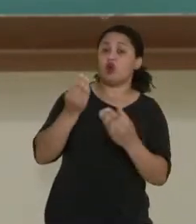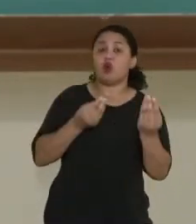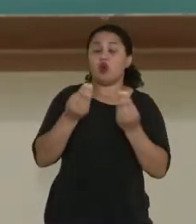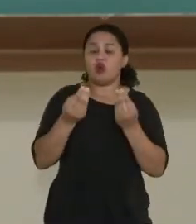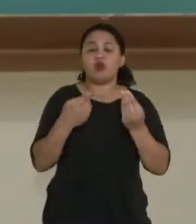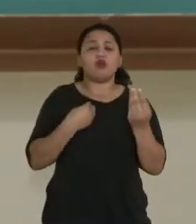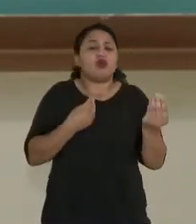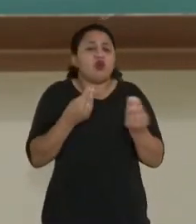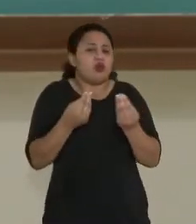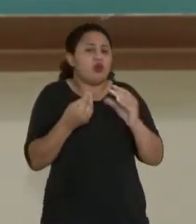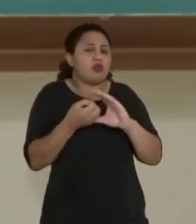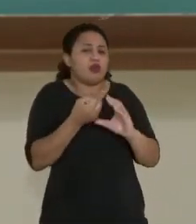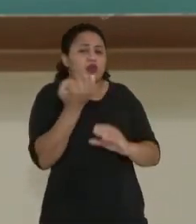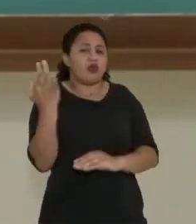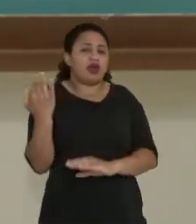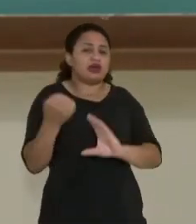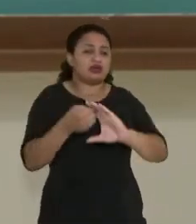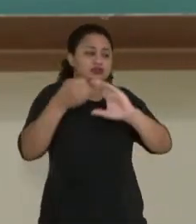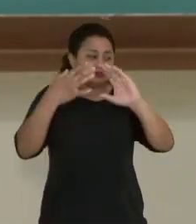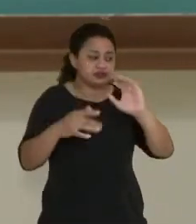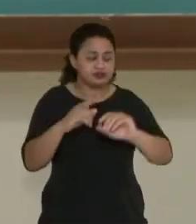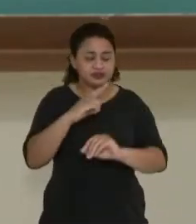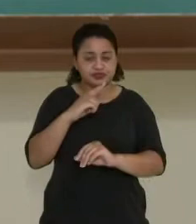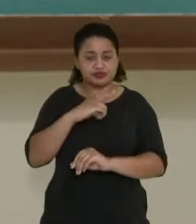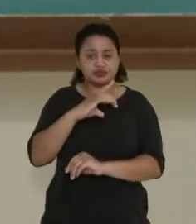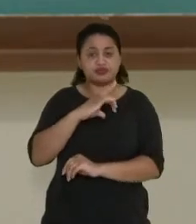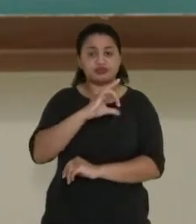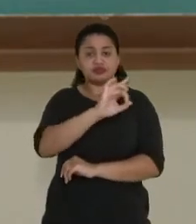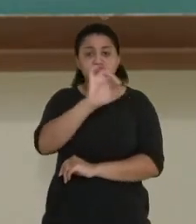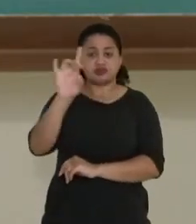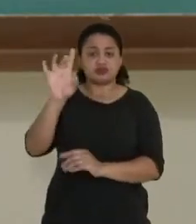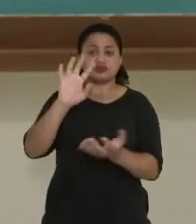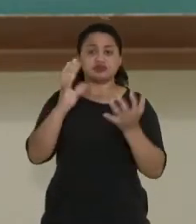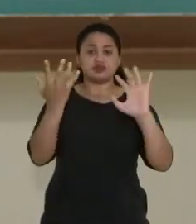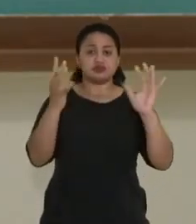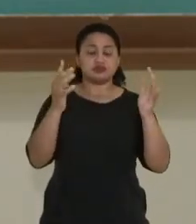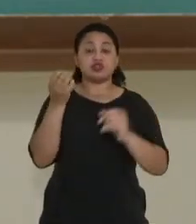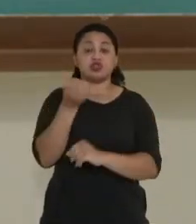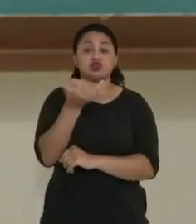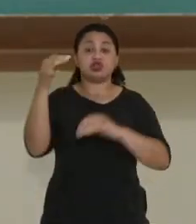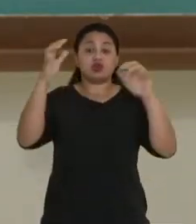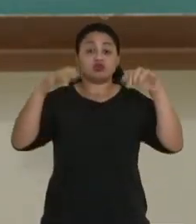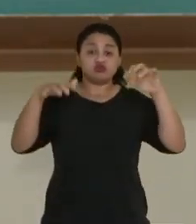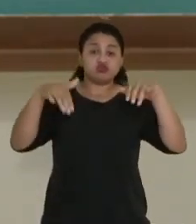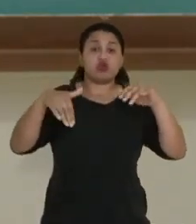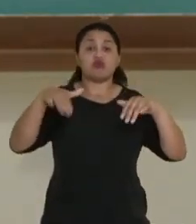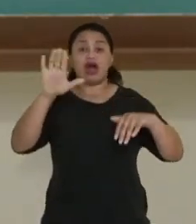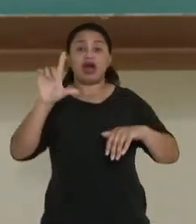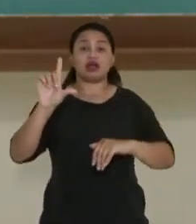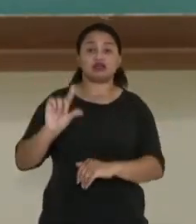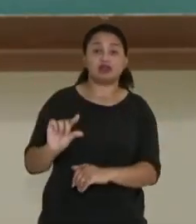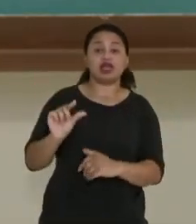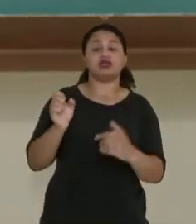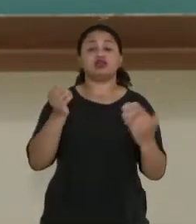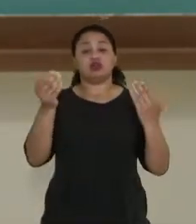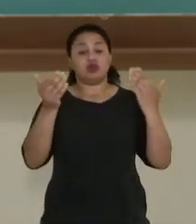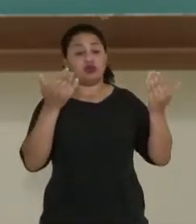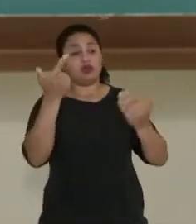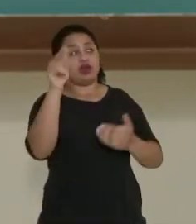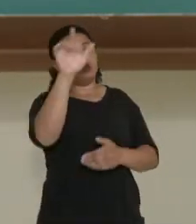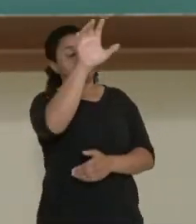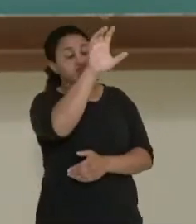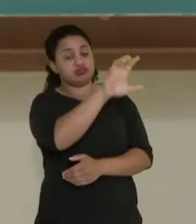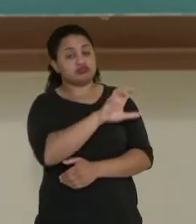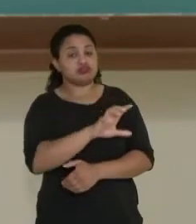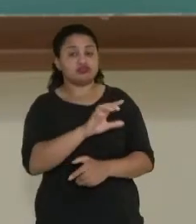eles são, que características tem cada um deles? Se a quantidade de chuva é maior ou menor comparado com outras regiões, se